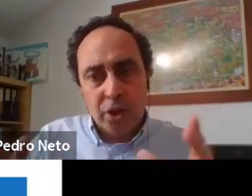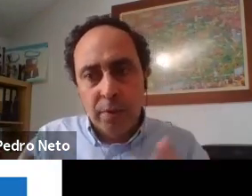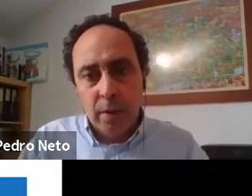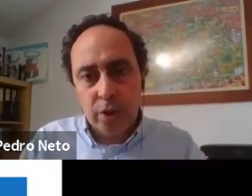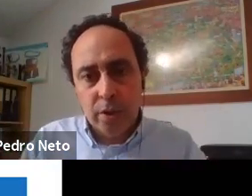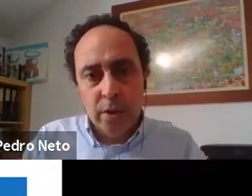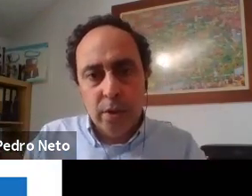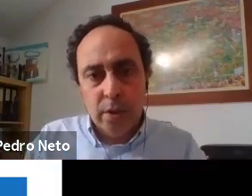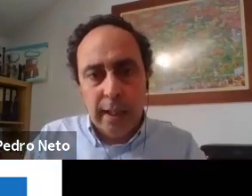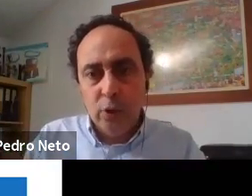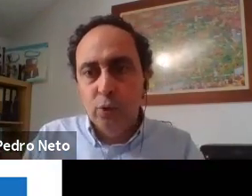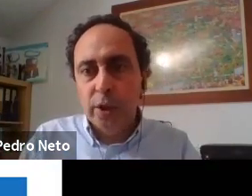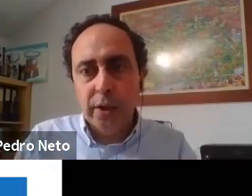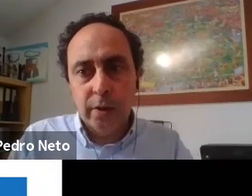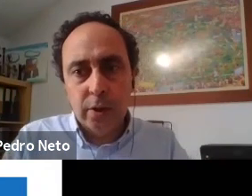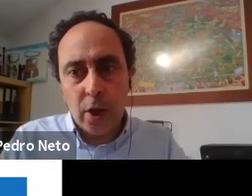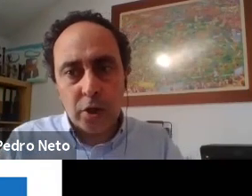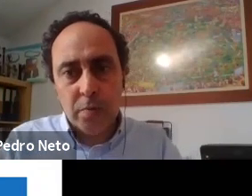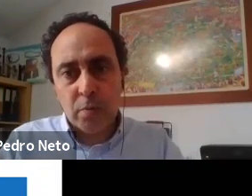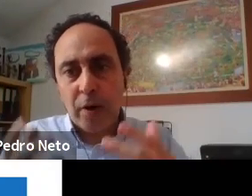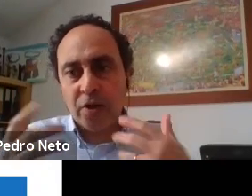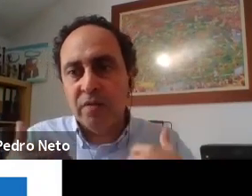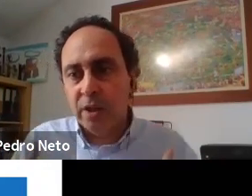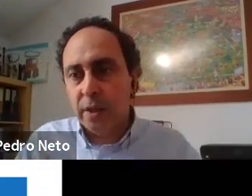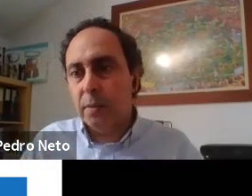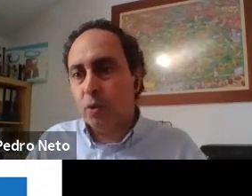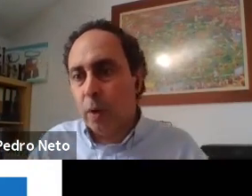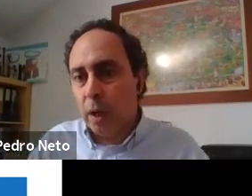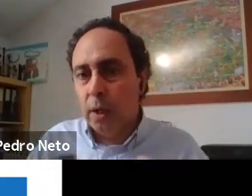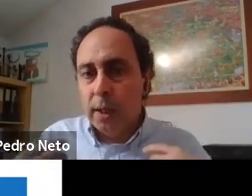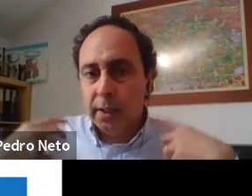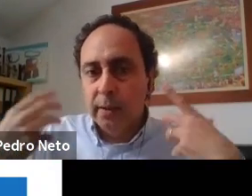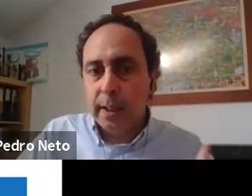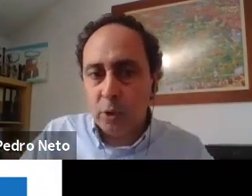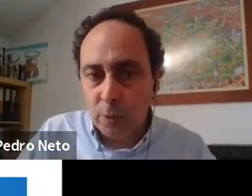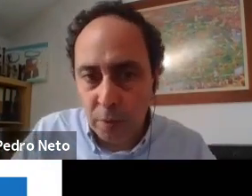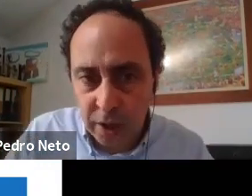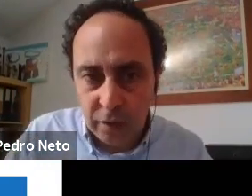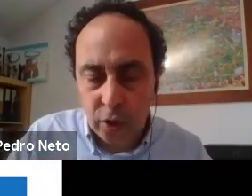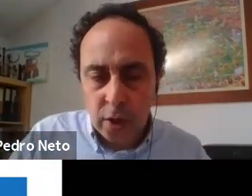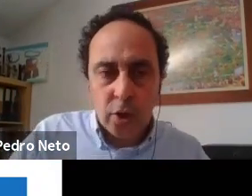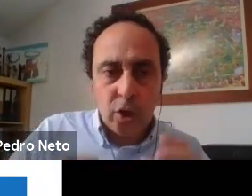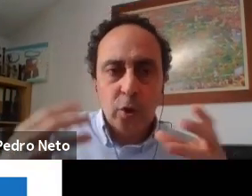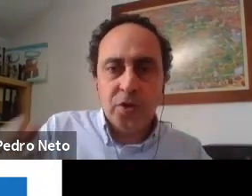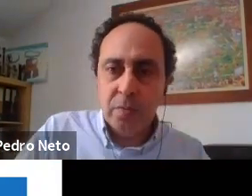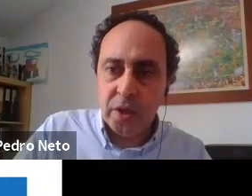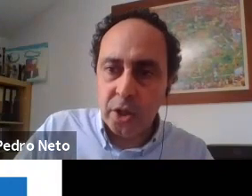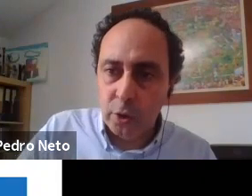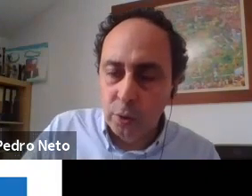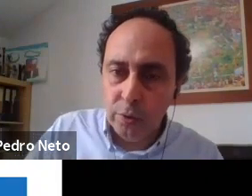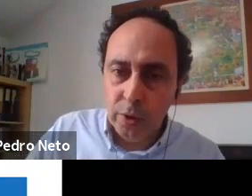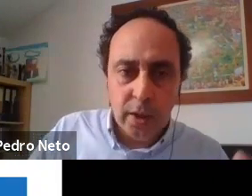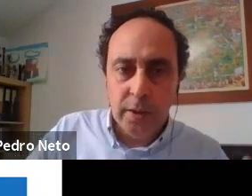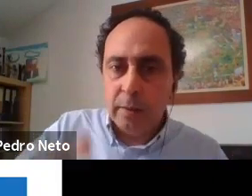Todos nós sabemos que nem tudo aquilo que nós, mesmo para a nossa vida pessoal, aquilo que queremos como objetivos, nós não conseguimos